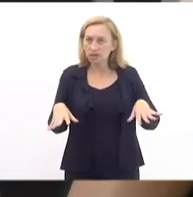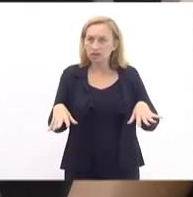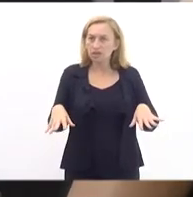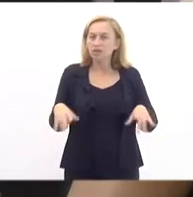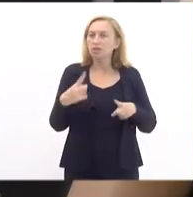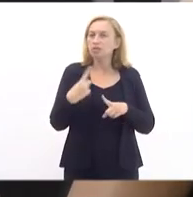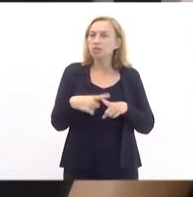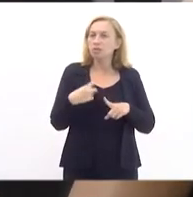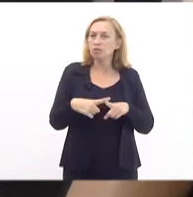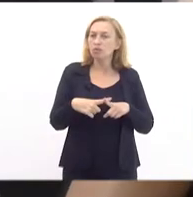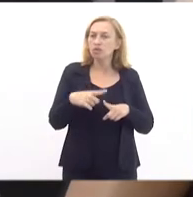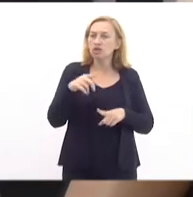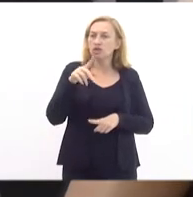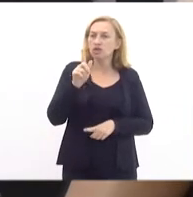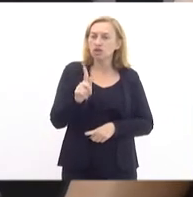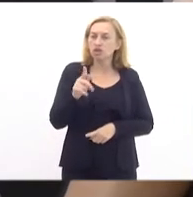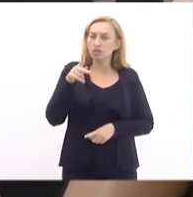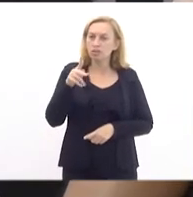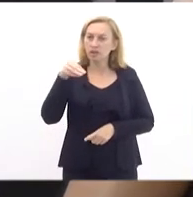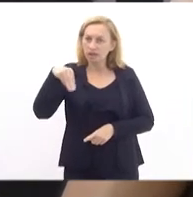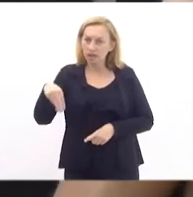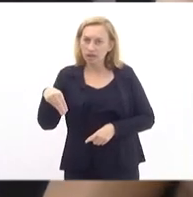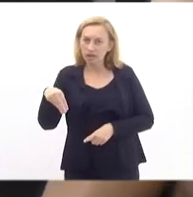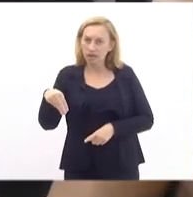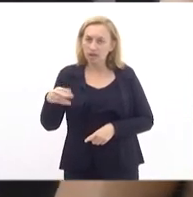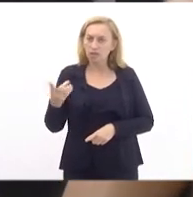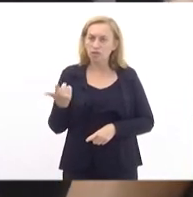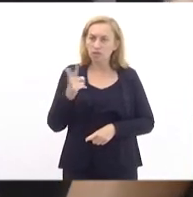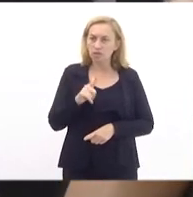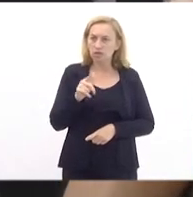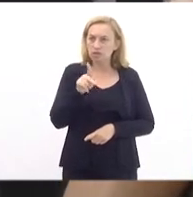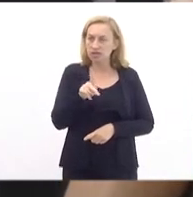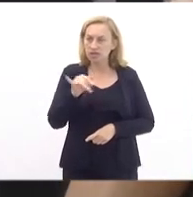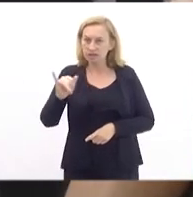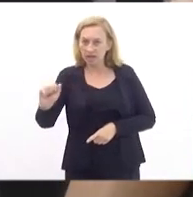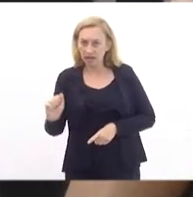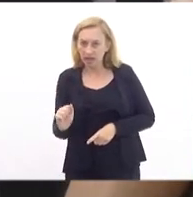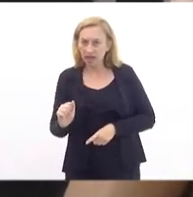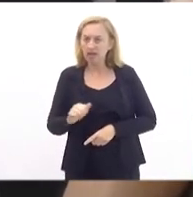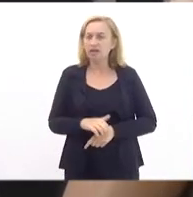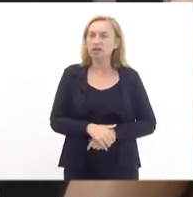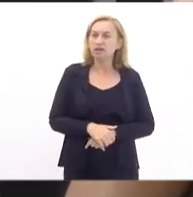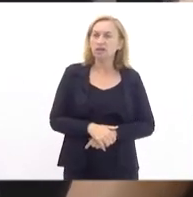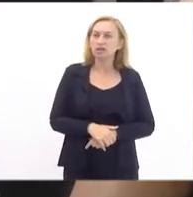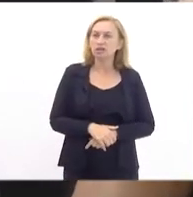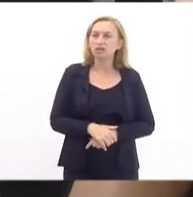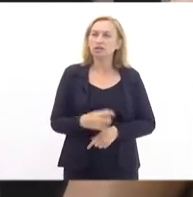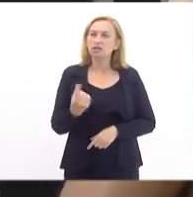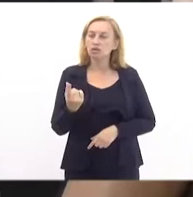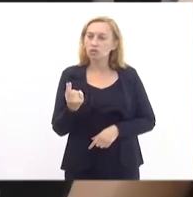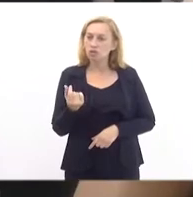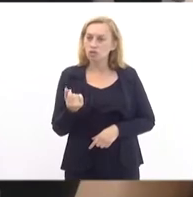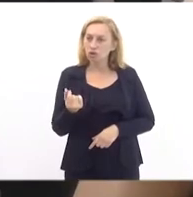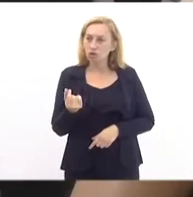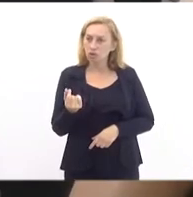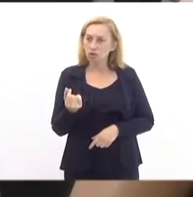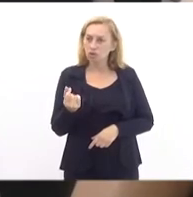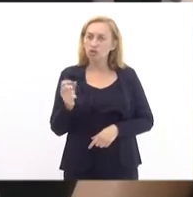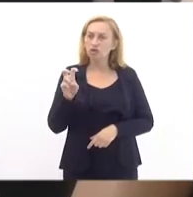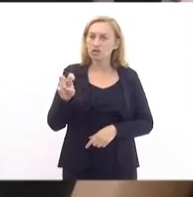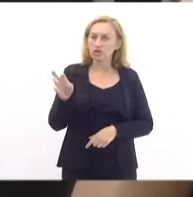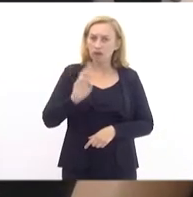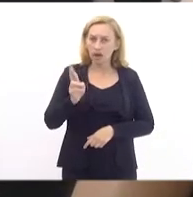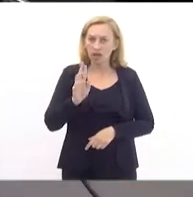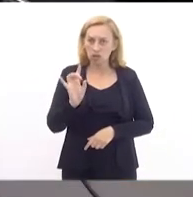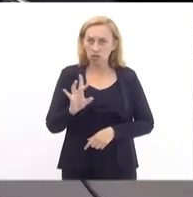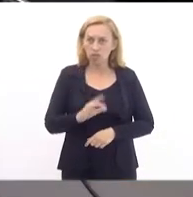porque o IGPM descolou do IPCA, e a tarifa praticada foi R$